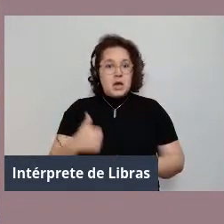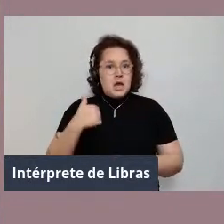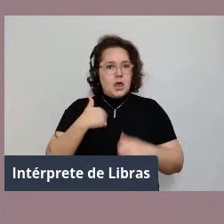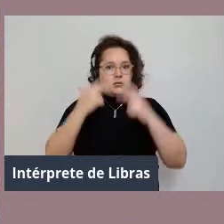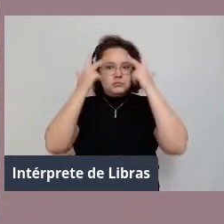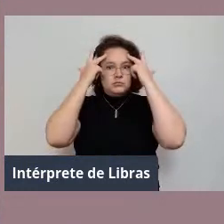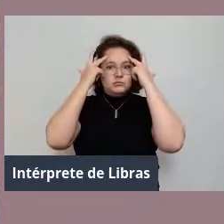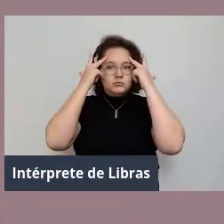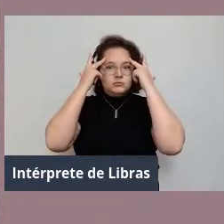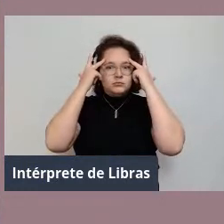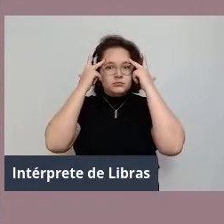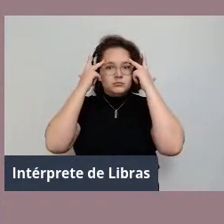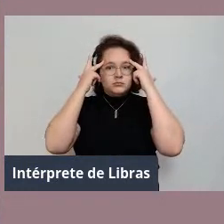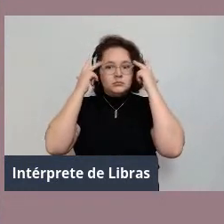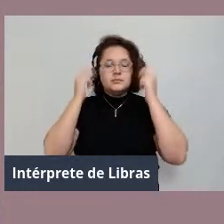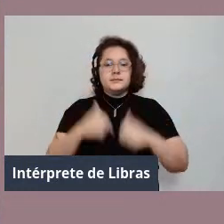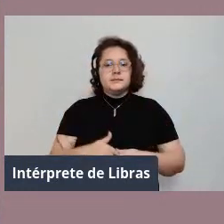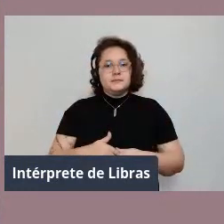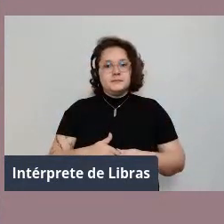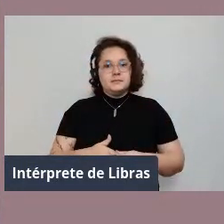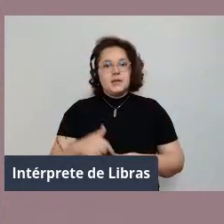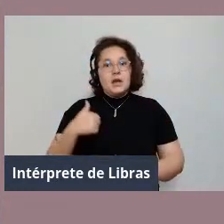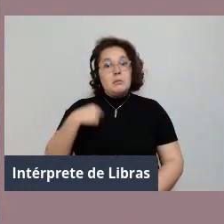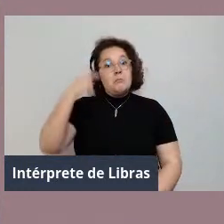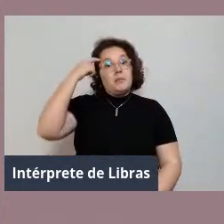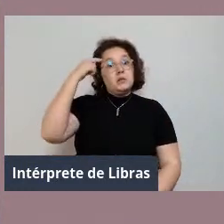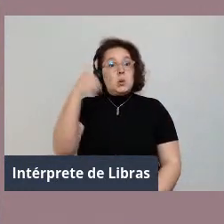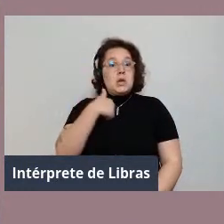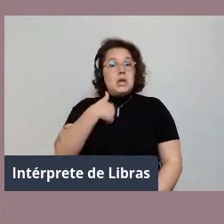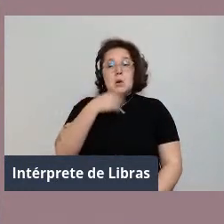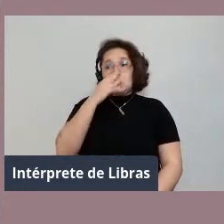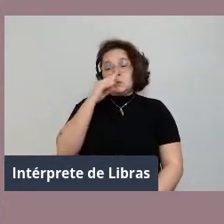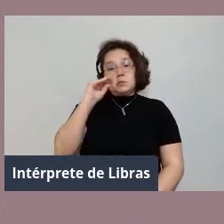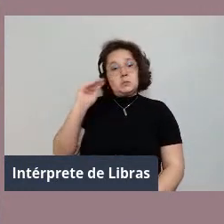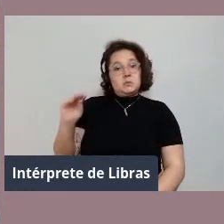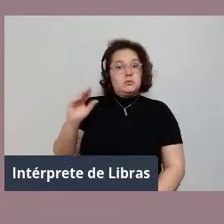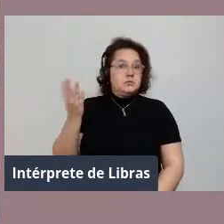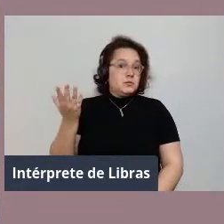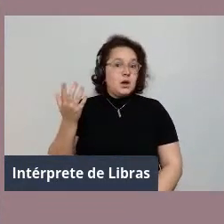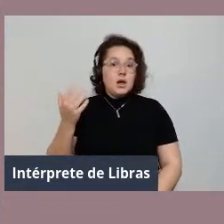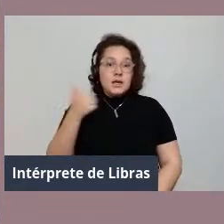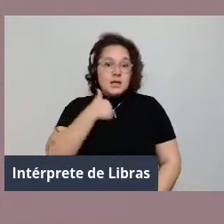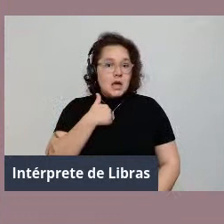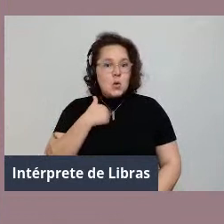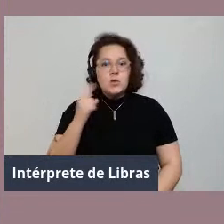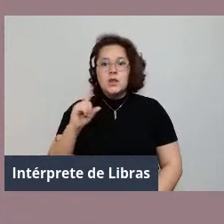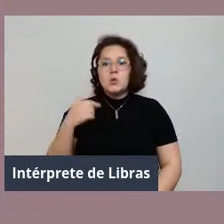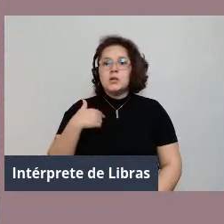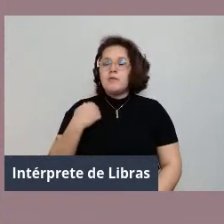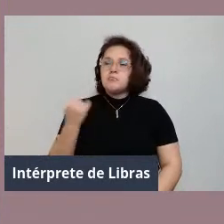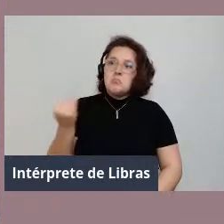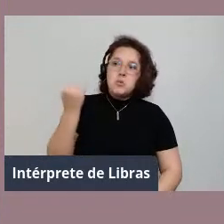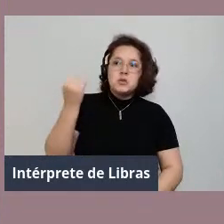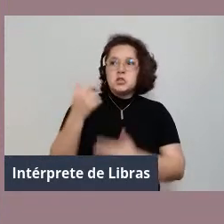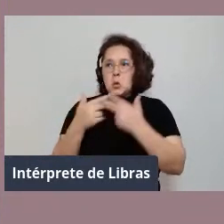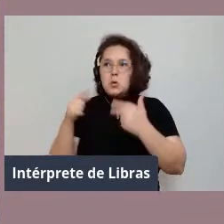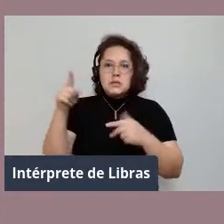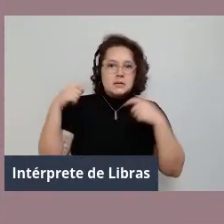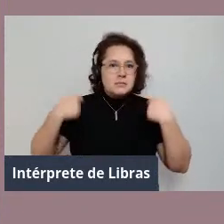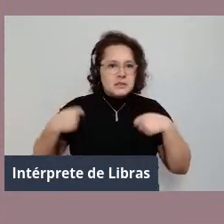constrangedor. Ela achou que era pouco caso de minha parte, ou que eu não estava dando importância à sua necessidade